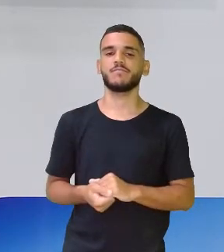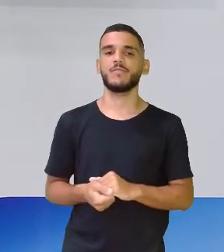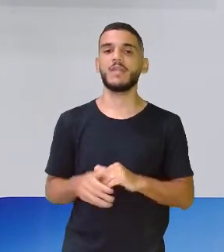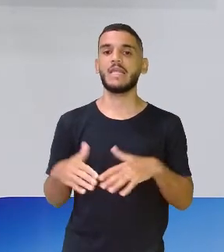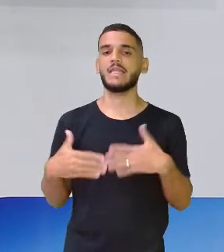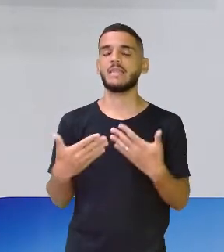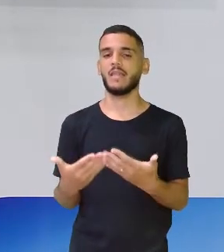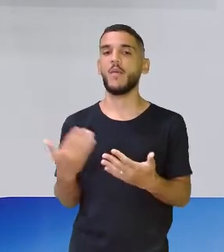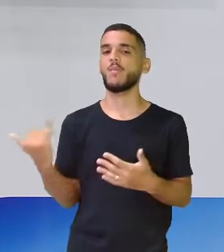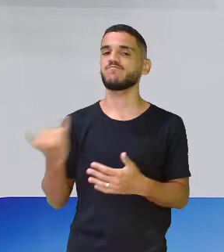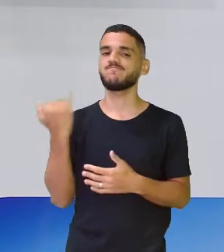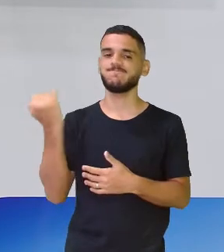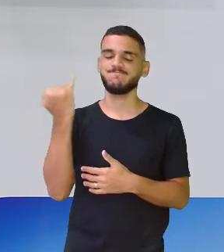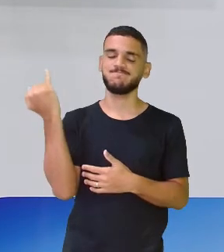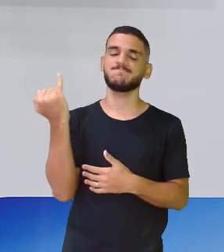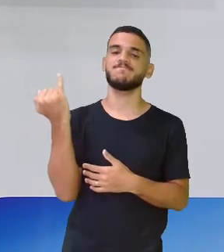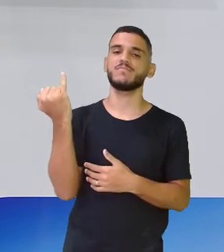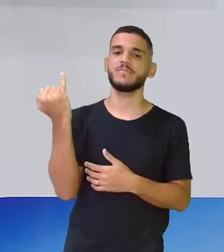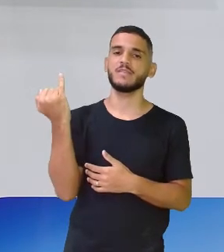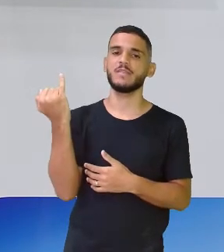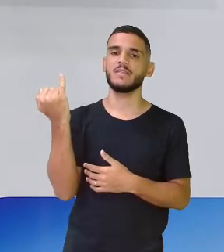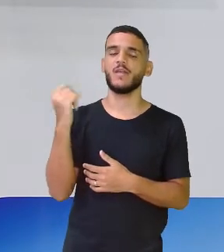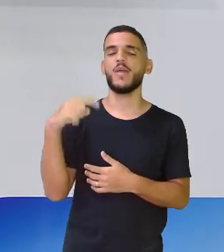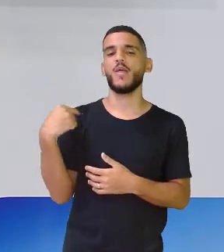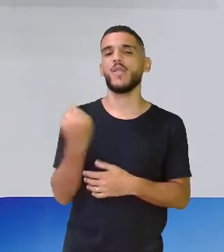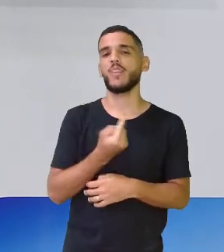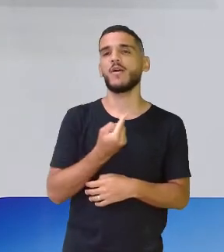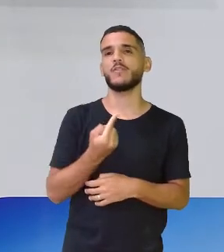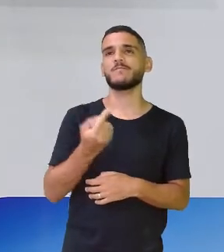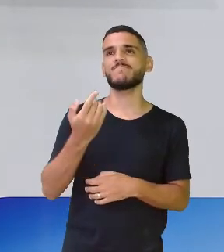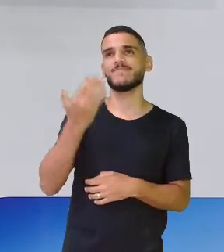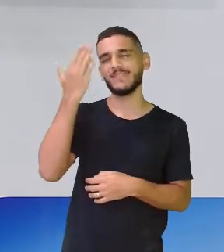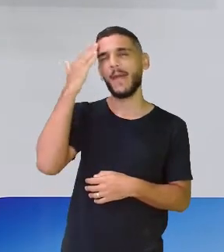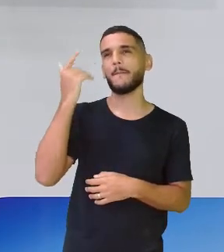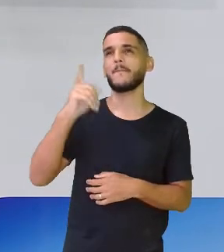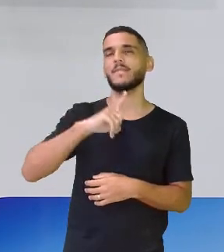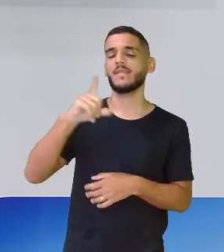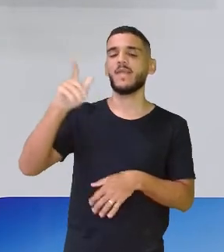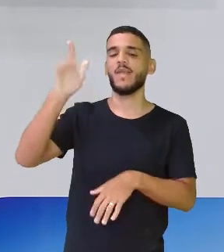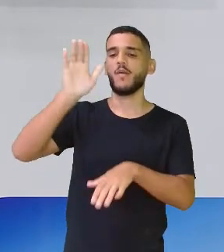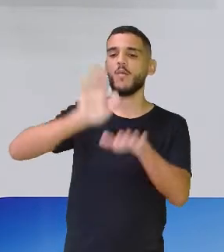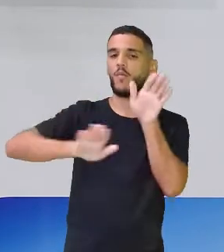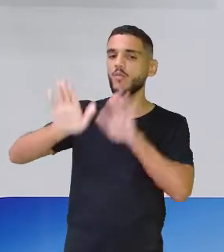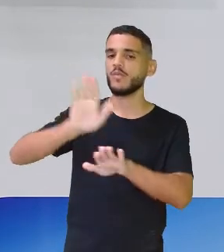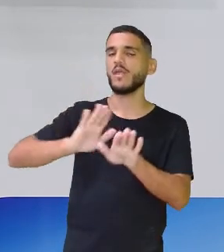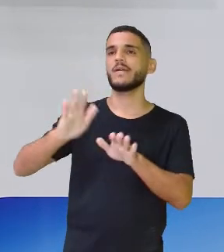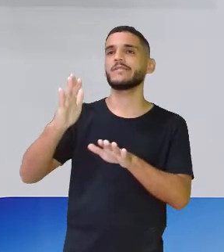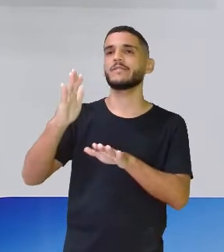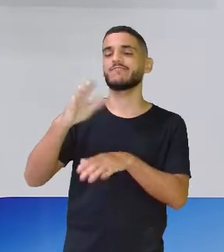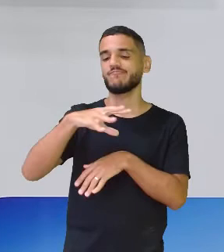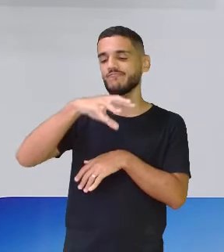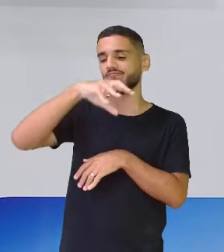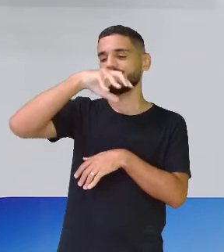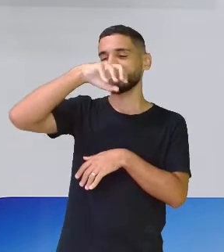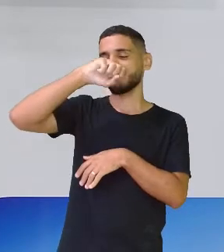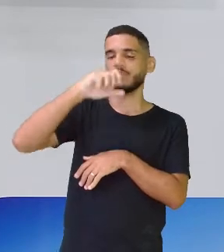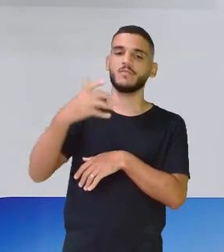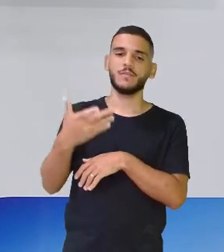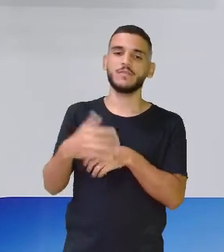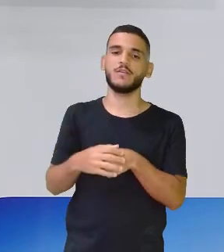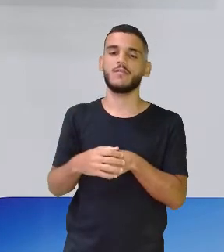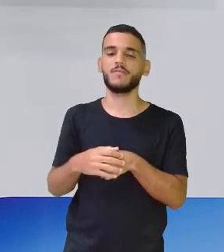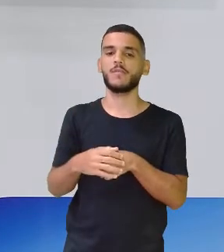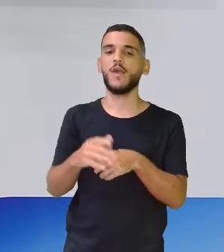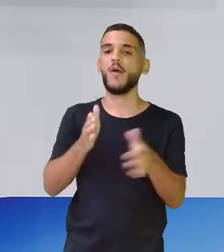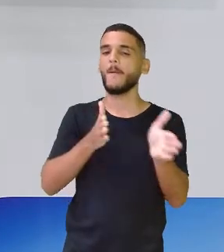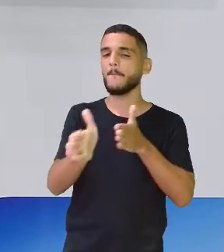Mas é super importante a gente ter cada vez mais cuidados com a nossa respiração e soubemos disso muito bem agora